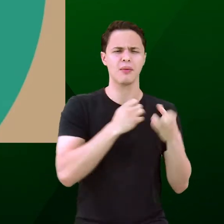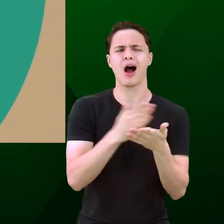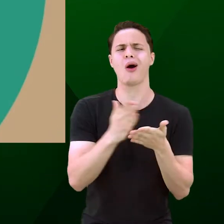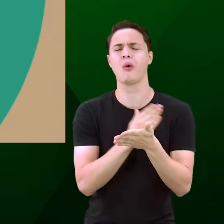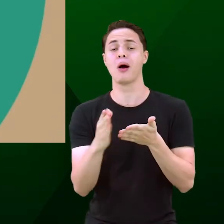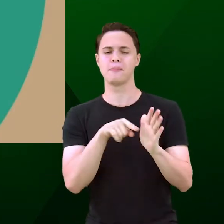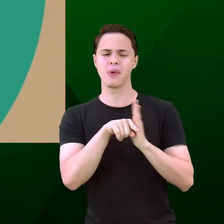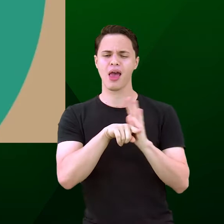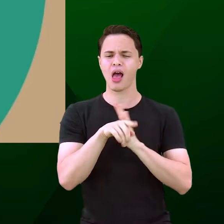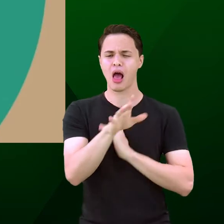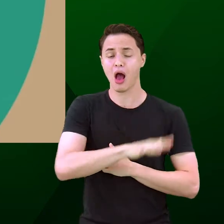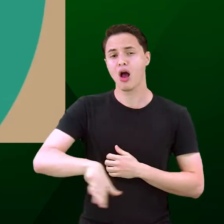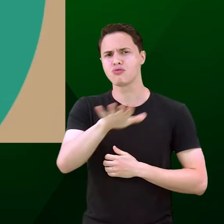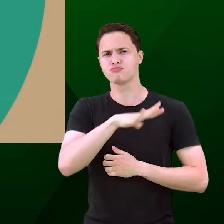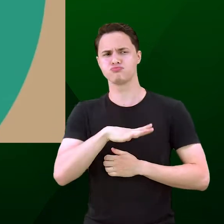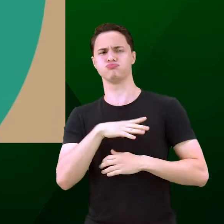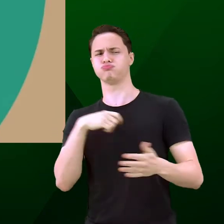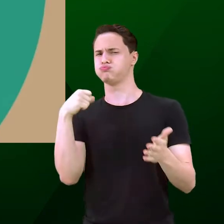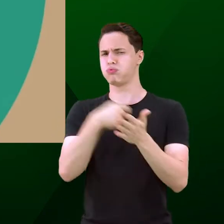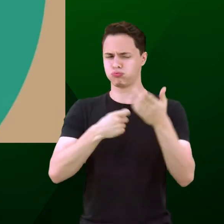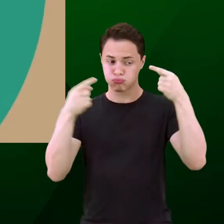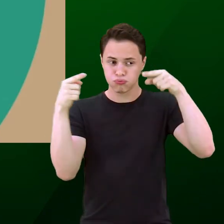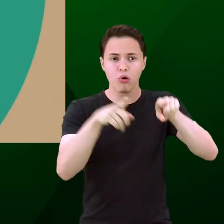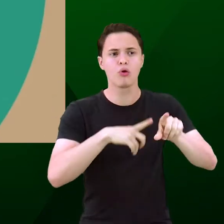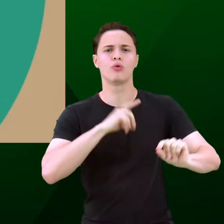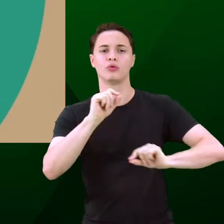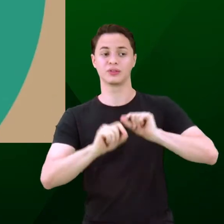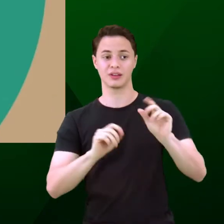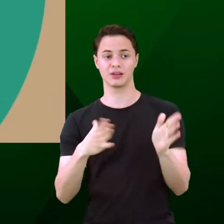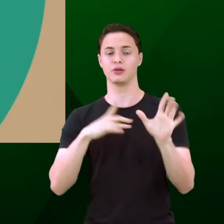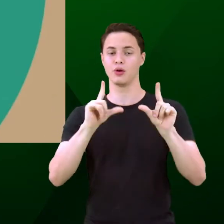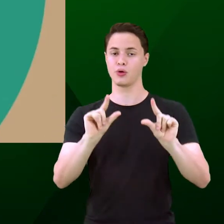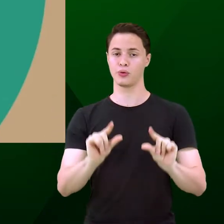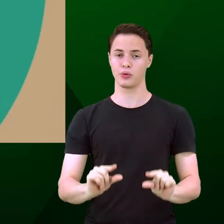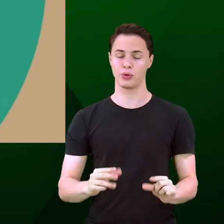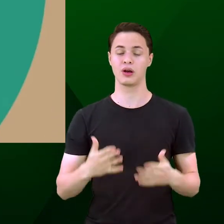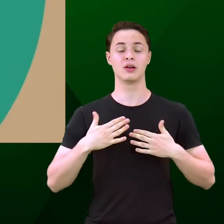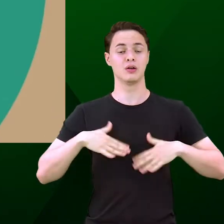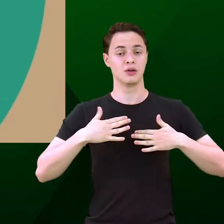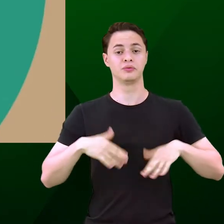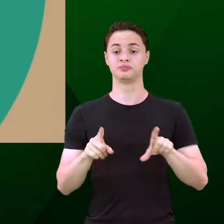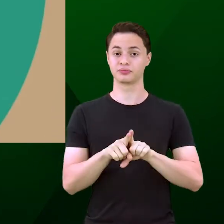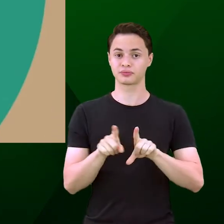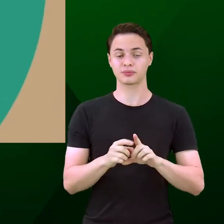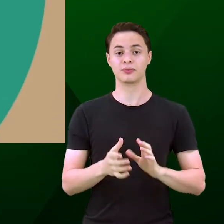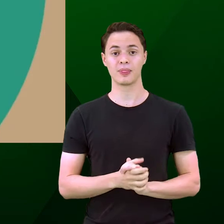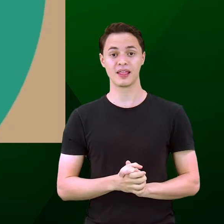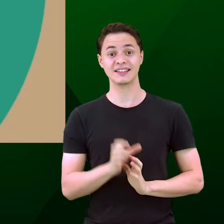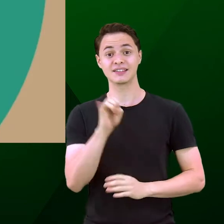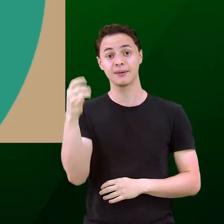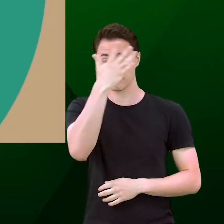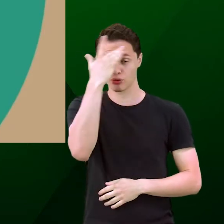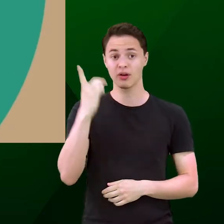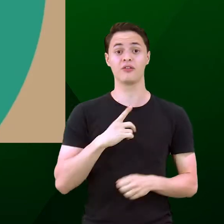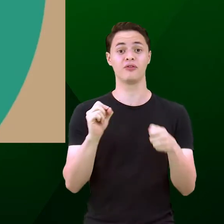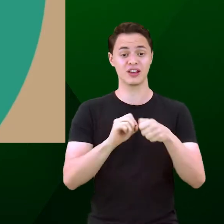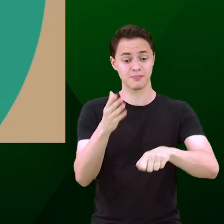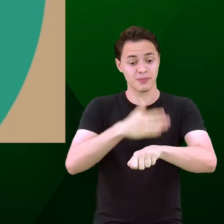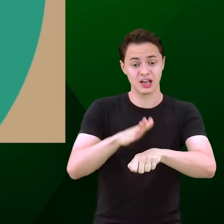Grande do Sul, fizemos mestrado em épocas parecidas. E hoje ele é professor do IFMT,